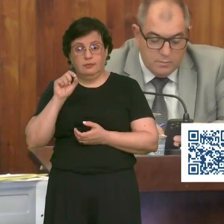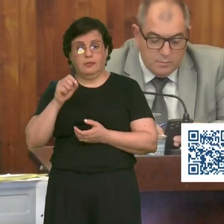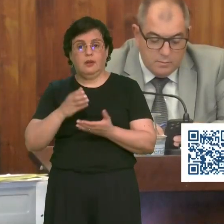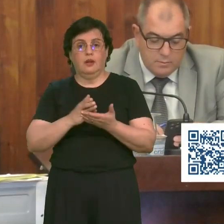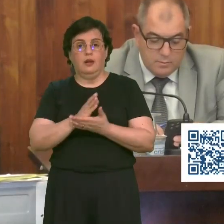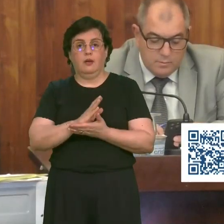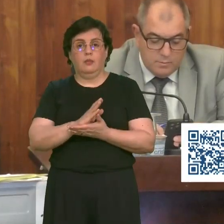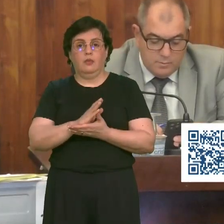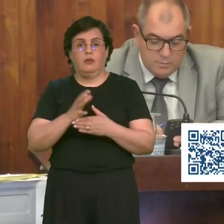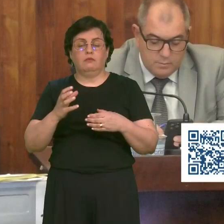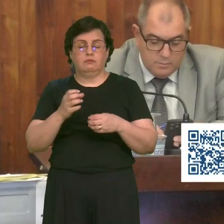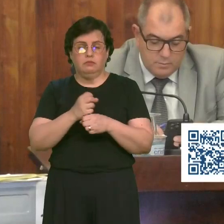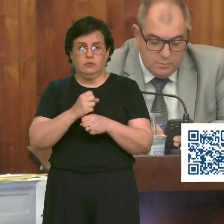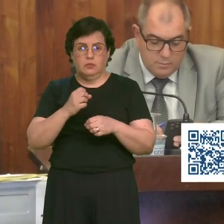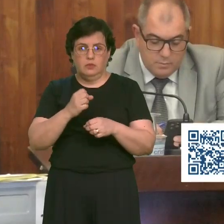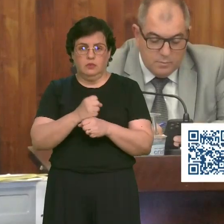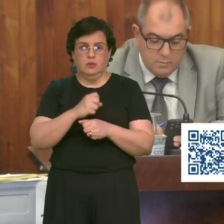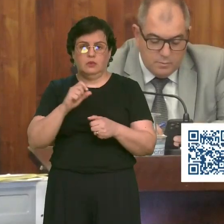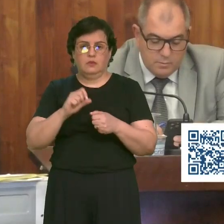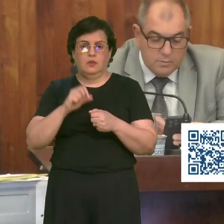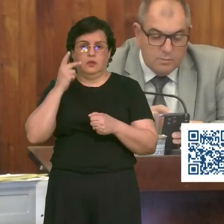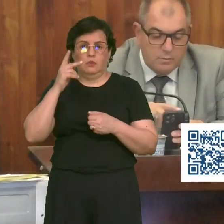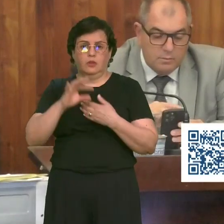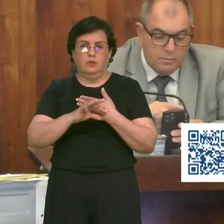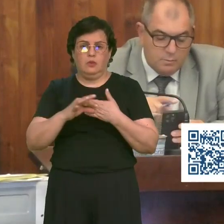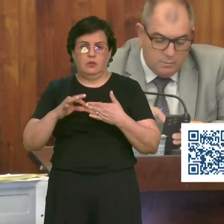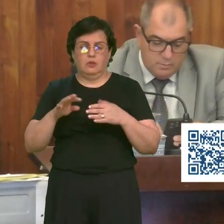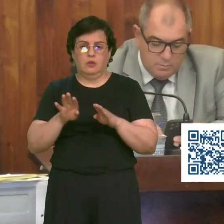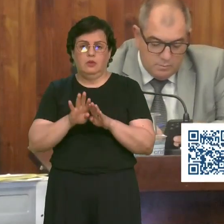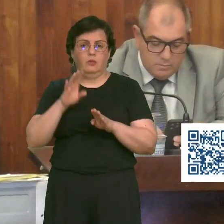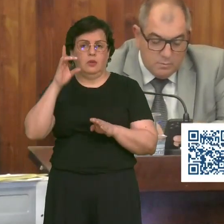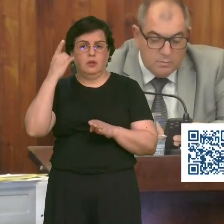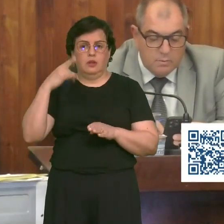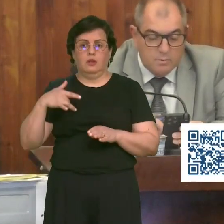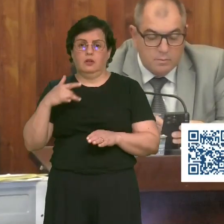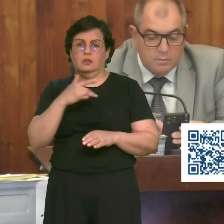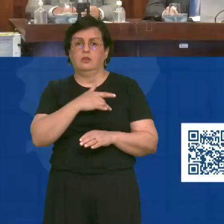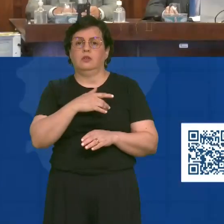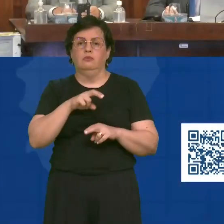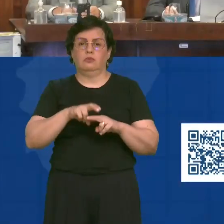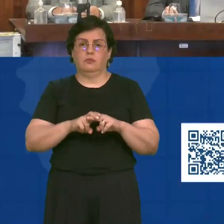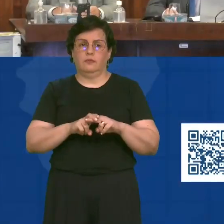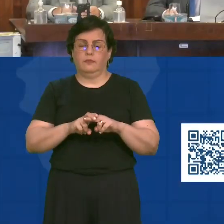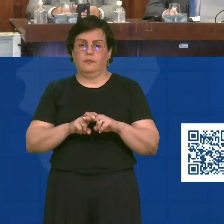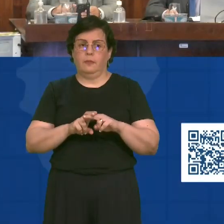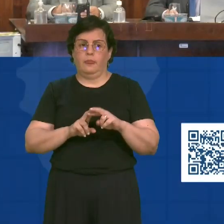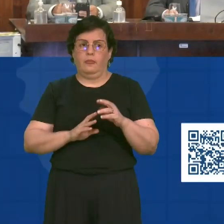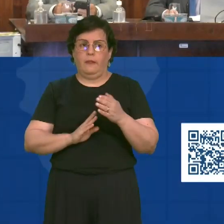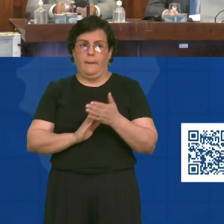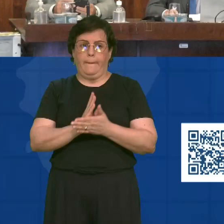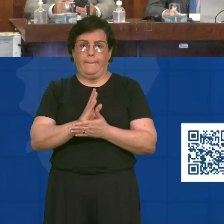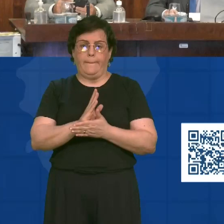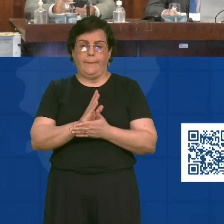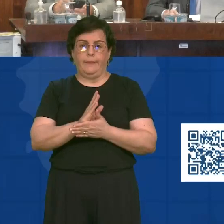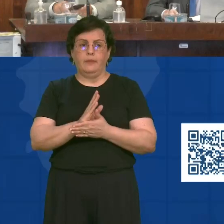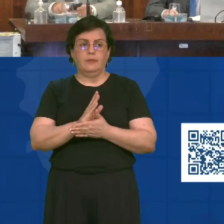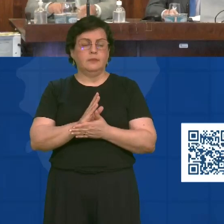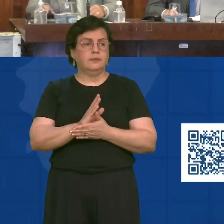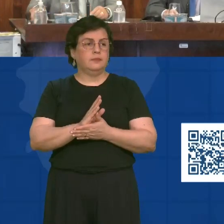os adendos proposto pelo autor e pelo vereador Danilo permanece como se encontra aprovado